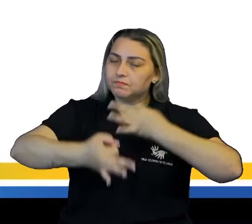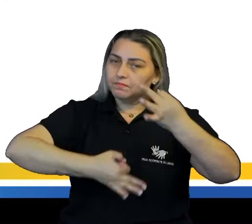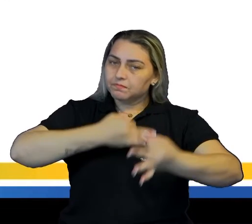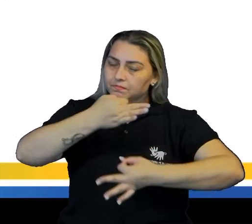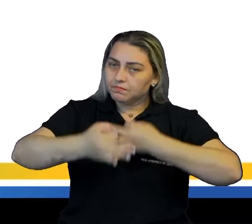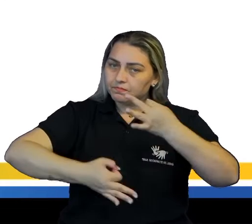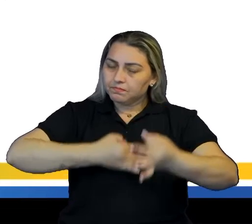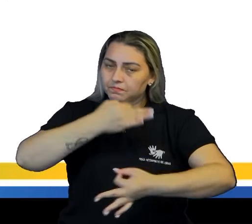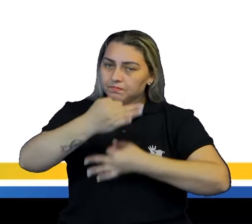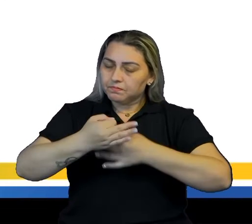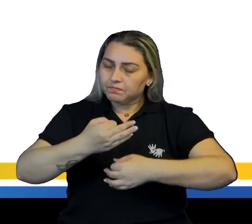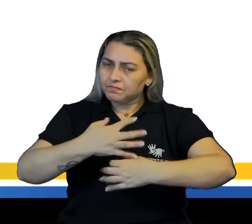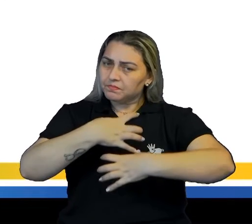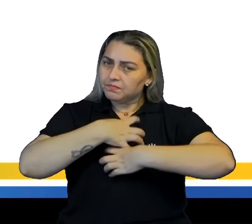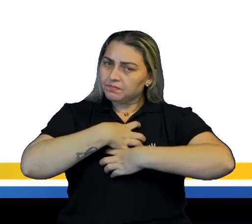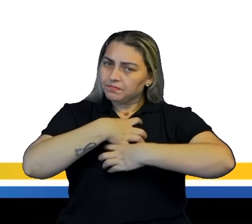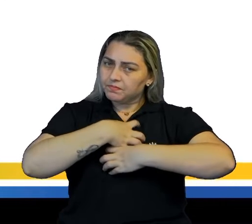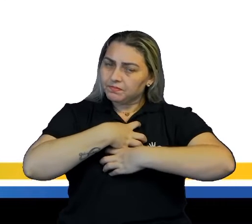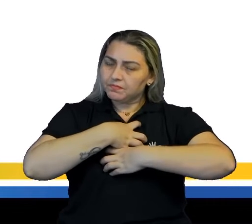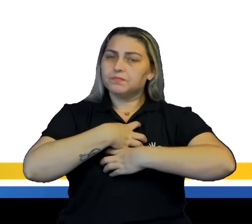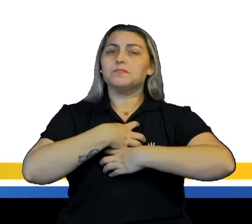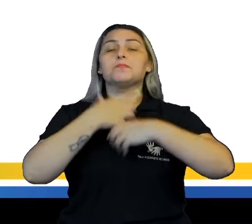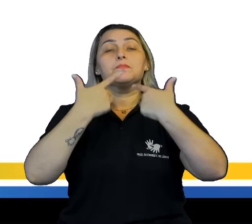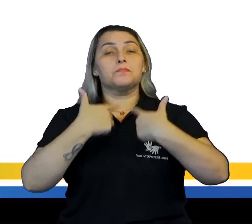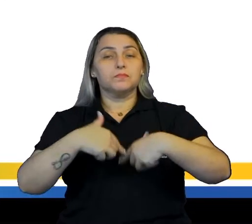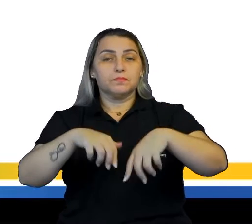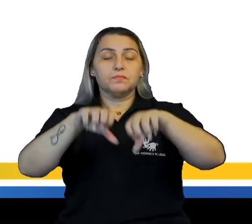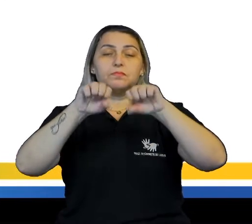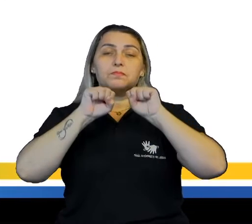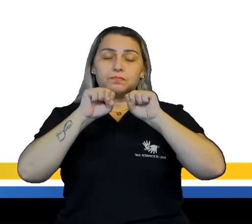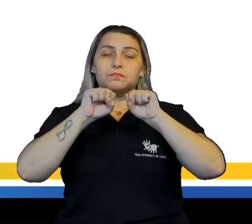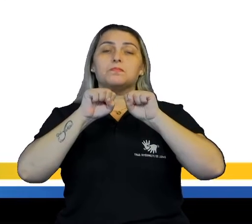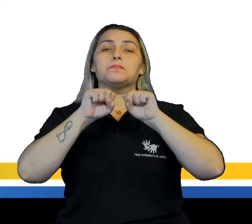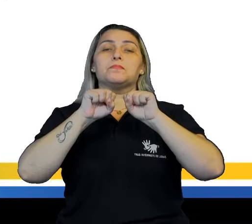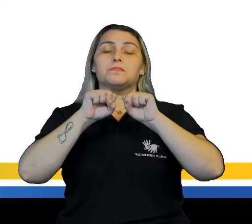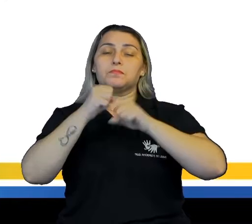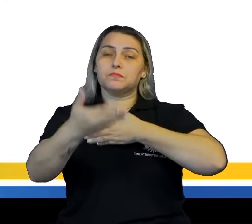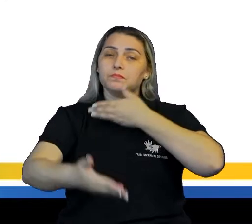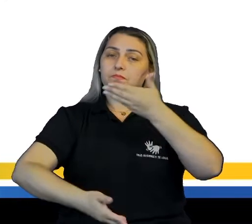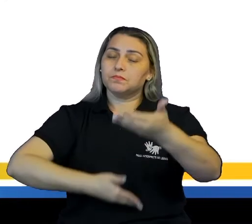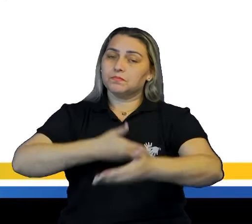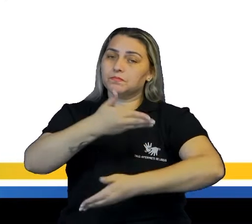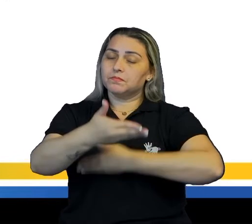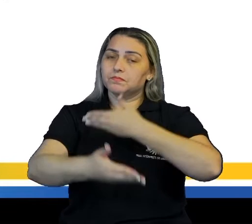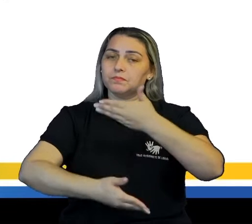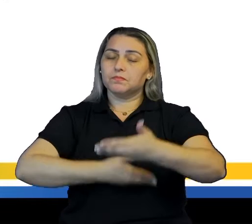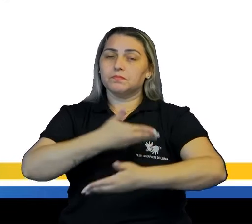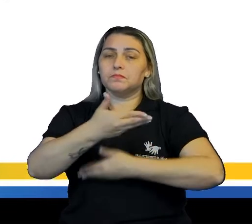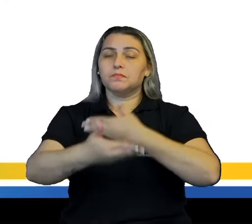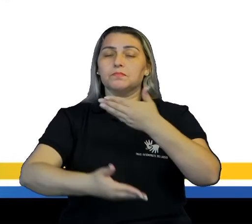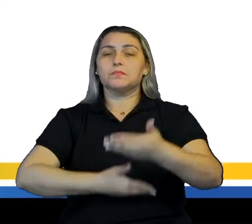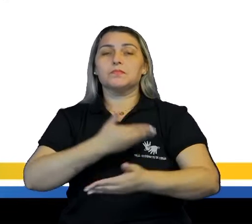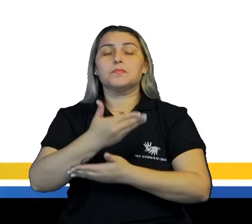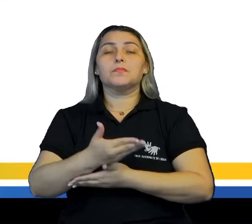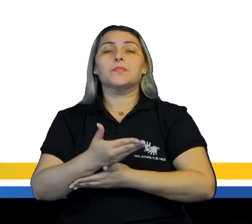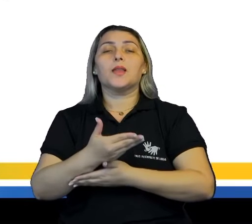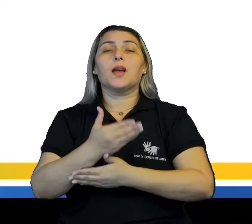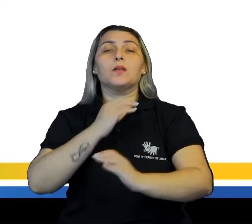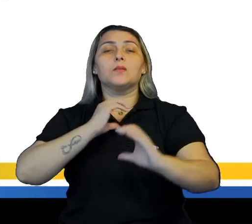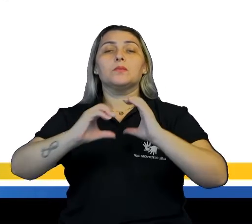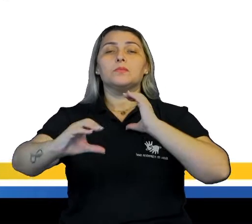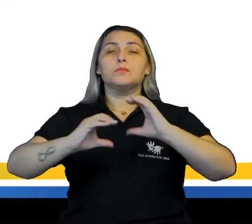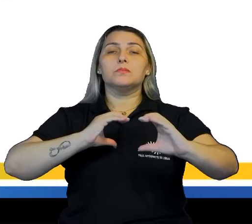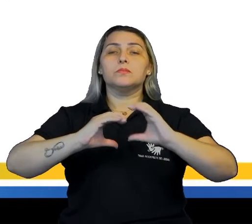opiniões e sentimentos. A linguagem está relacionada a fenômenos